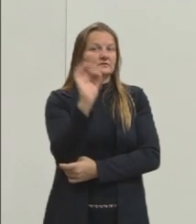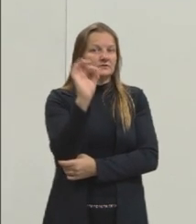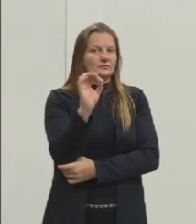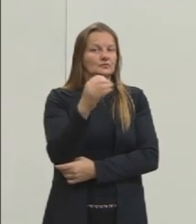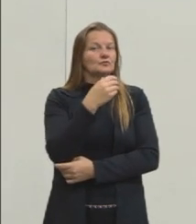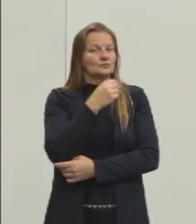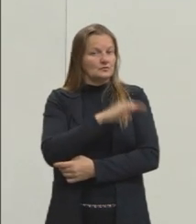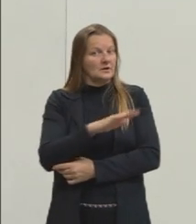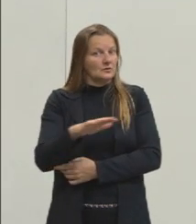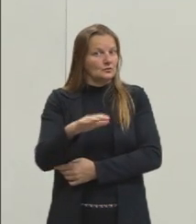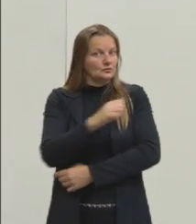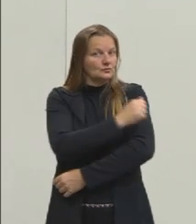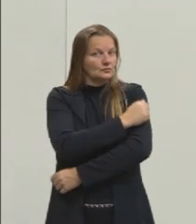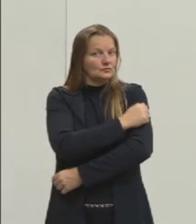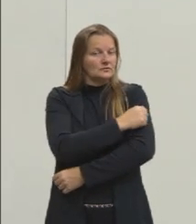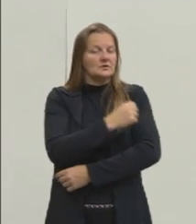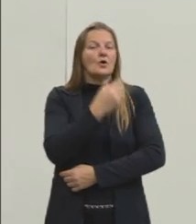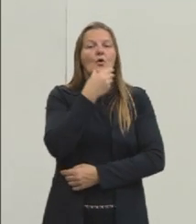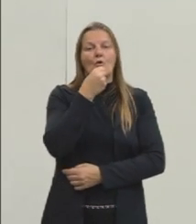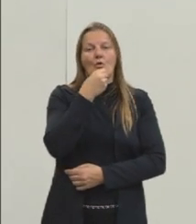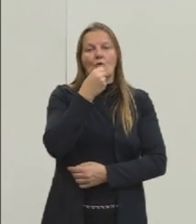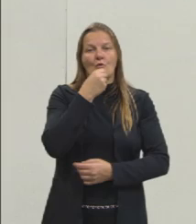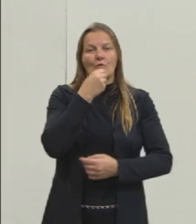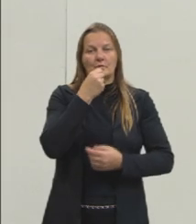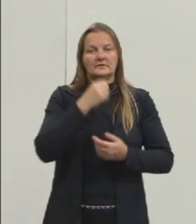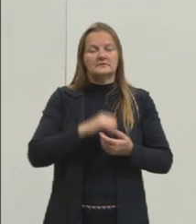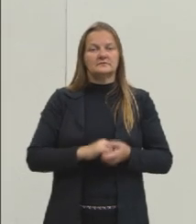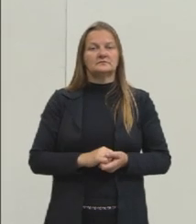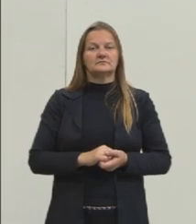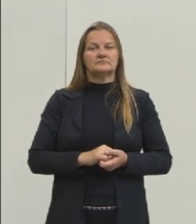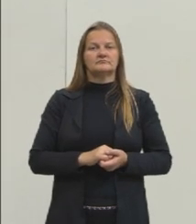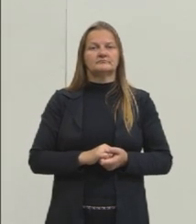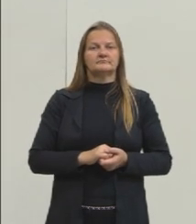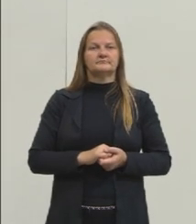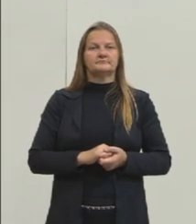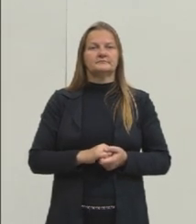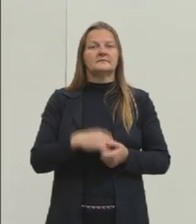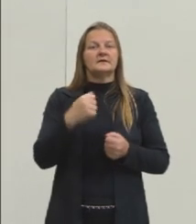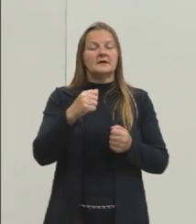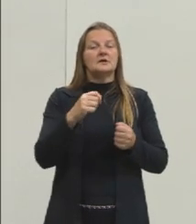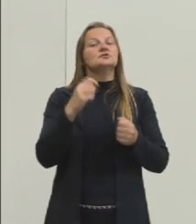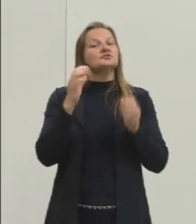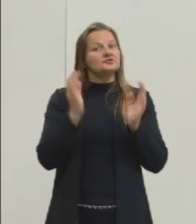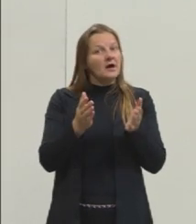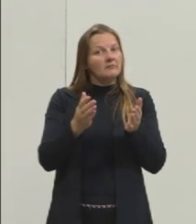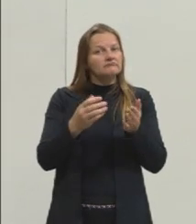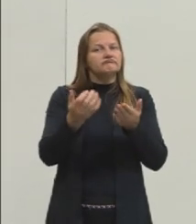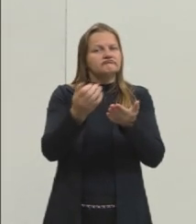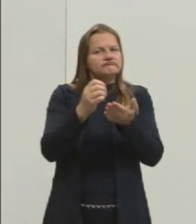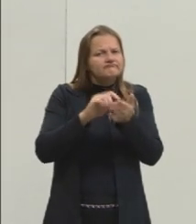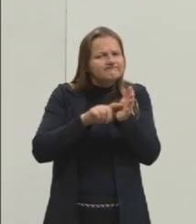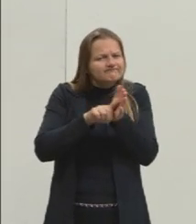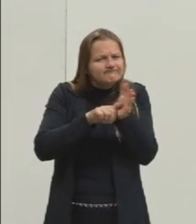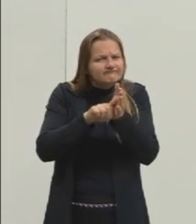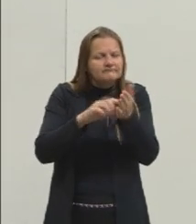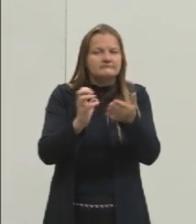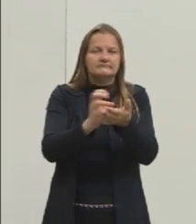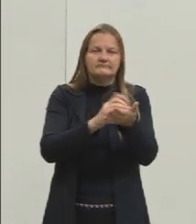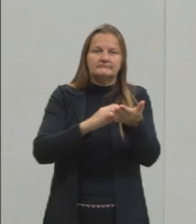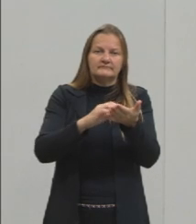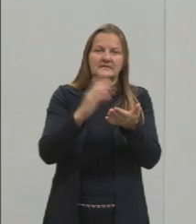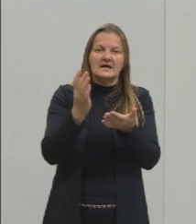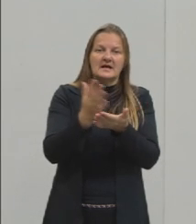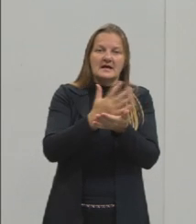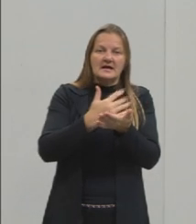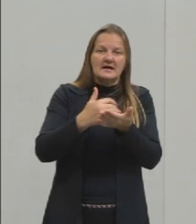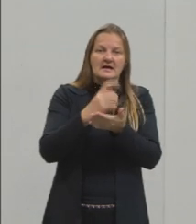dois por cento dos alunos são homens se trinta e dois por cento dos alunos são homens a gente já tem algum dado para começar acrescentar no